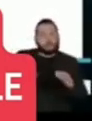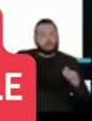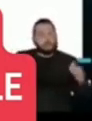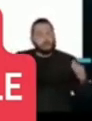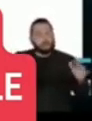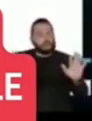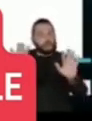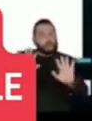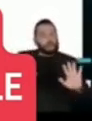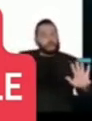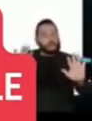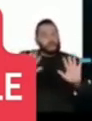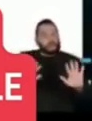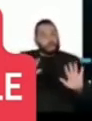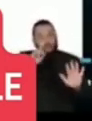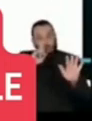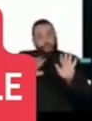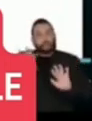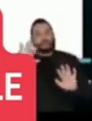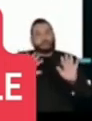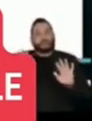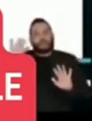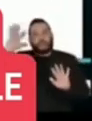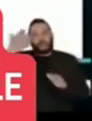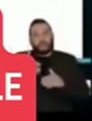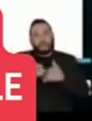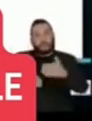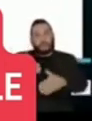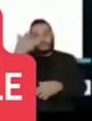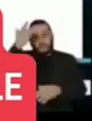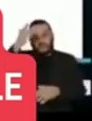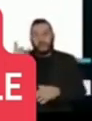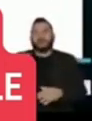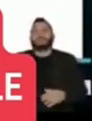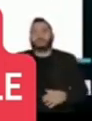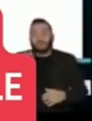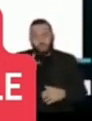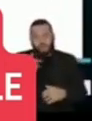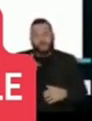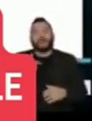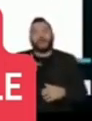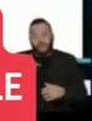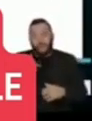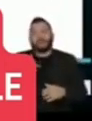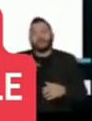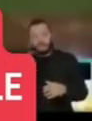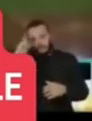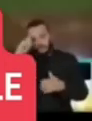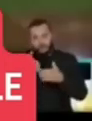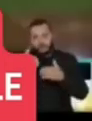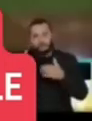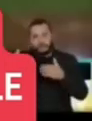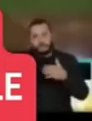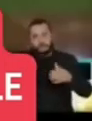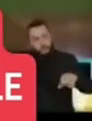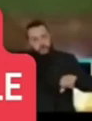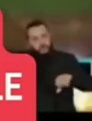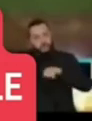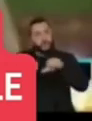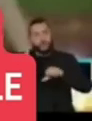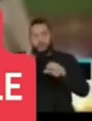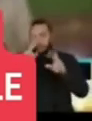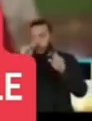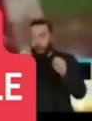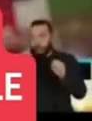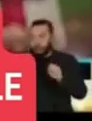vai acontecer de desdobramento não se sabe, mas certamente teremos desdobramentos muito fortes nos próximos dias. A fala de